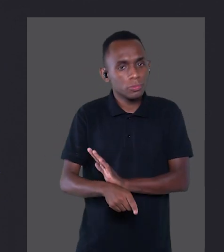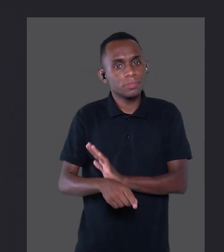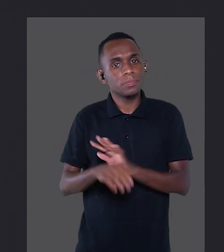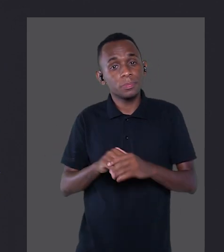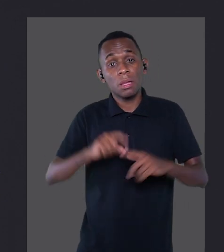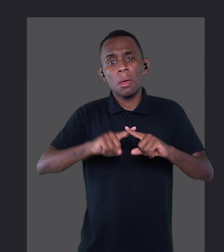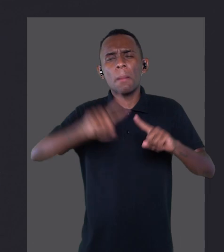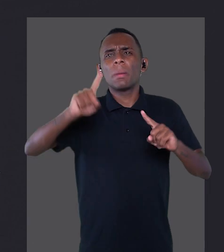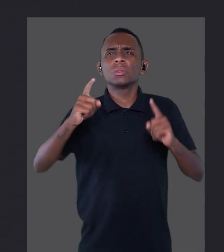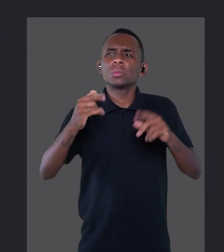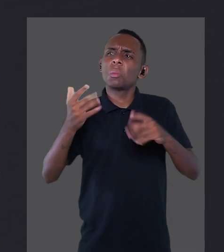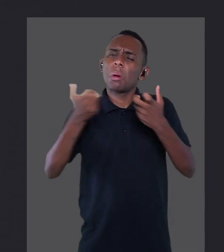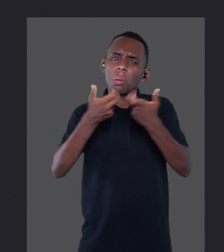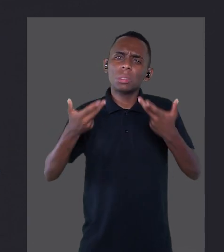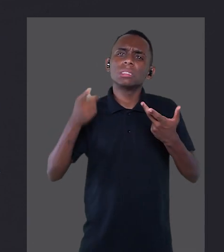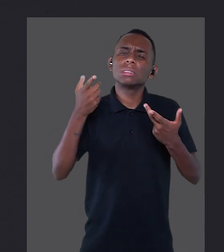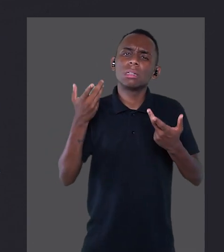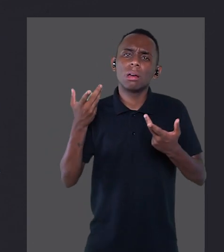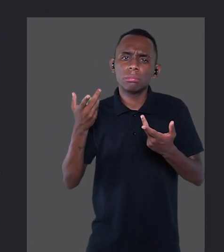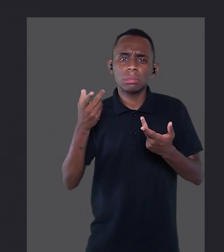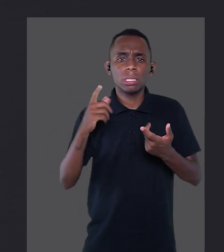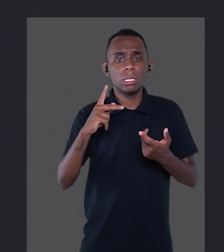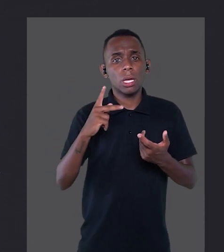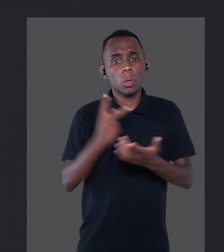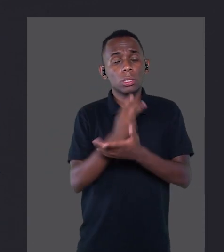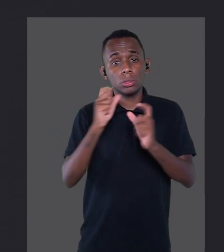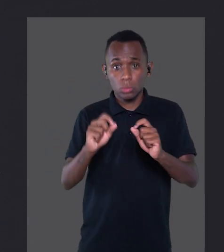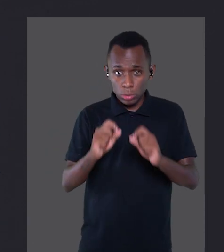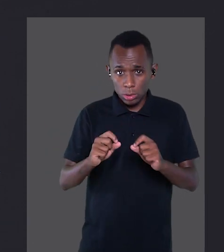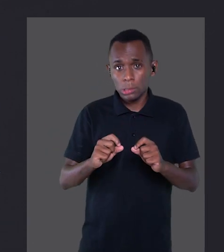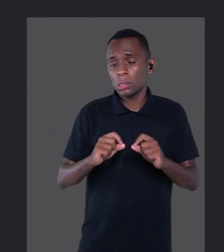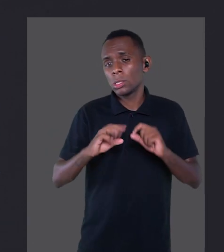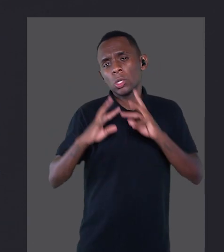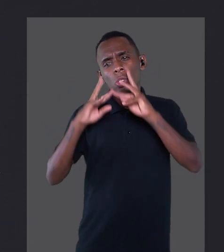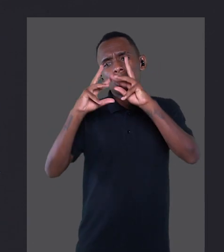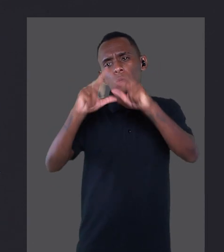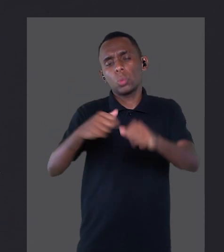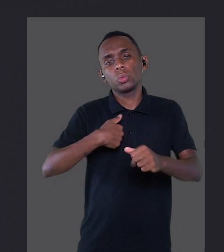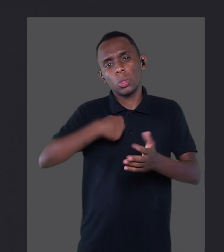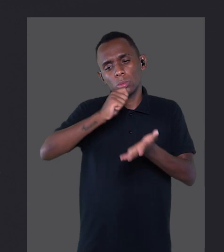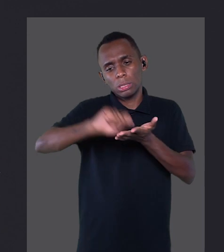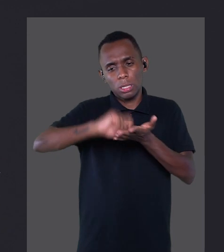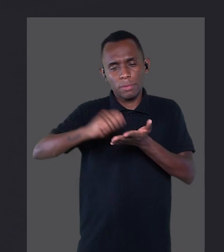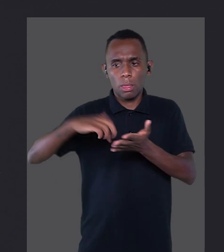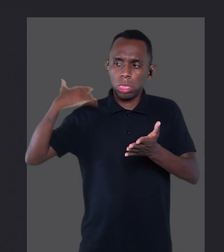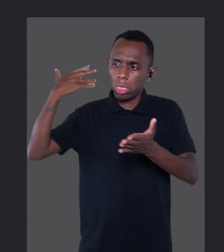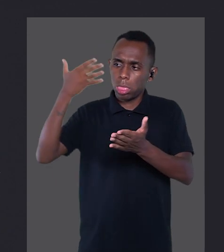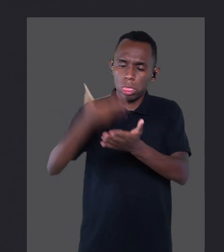processo, mas é um negócio que eu acho que tá lá em tudo que eu escrevi até hoje,